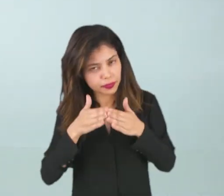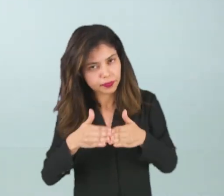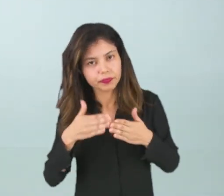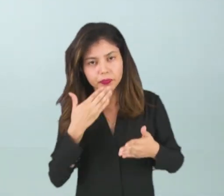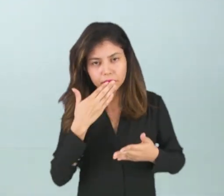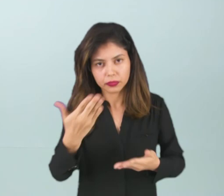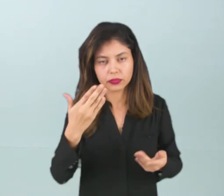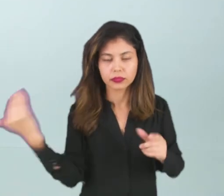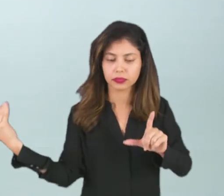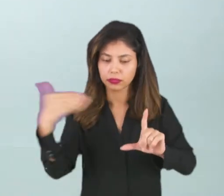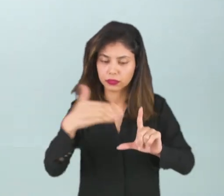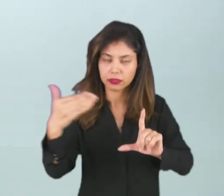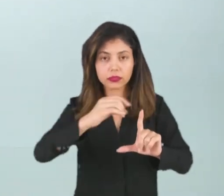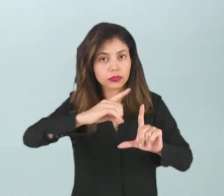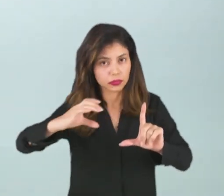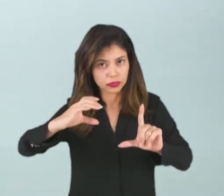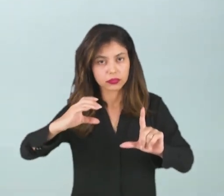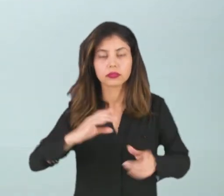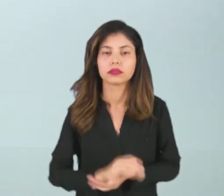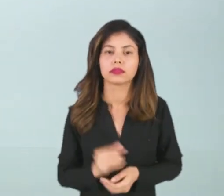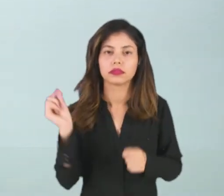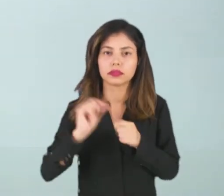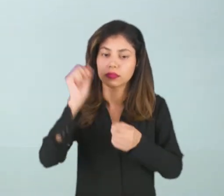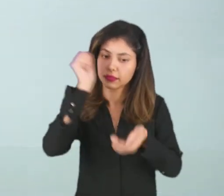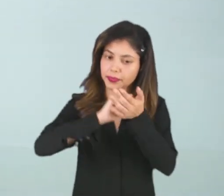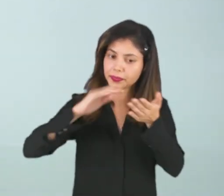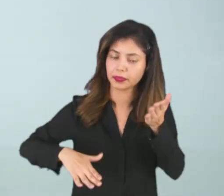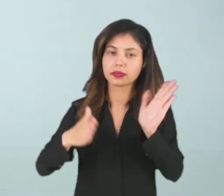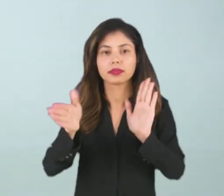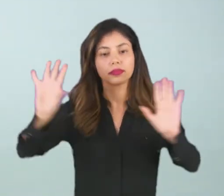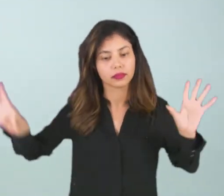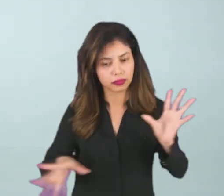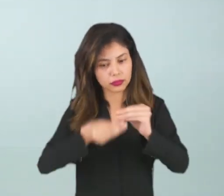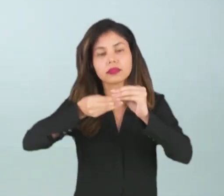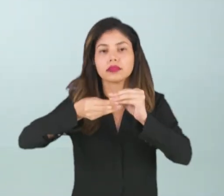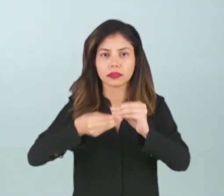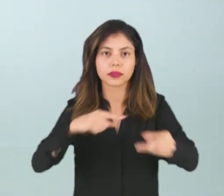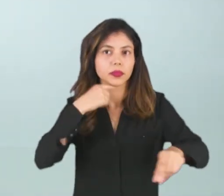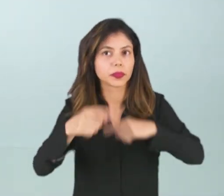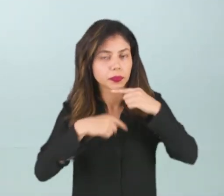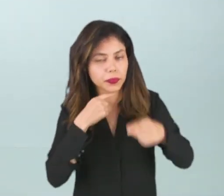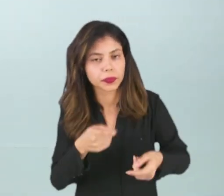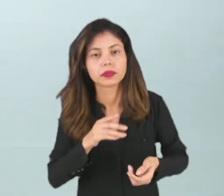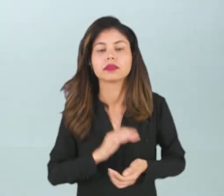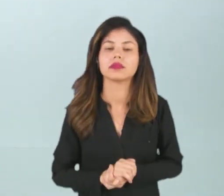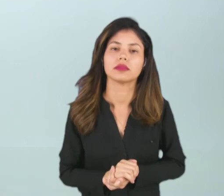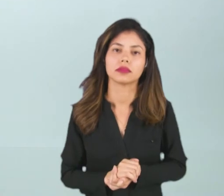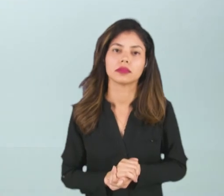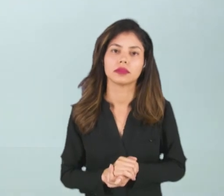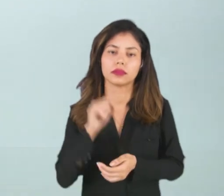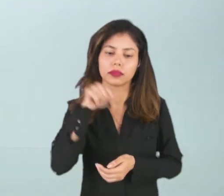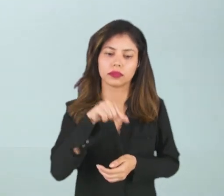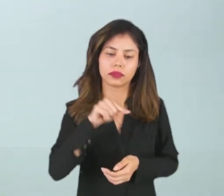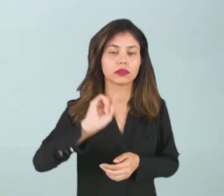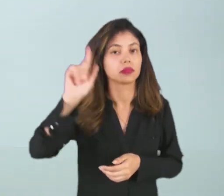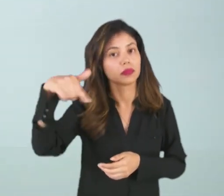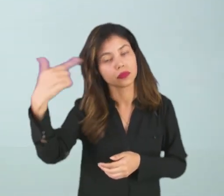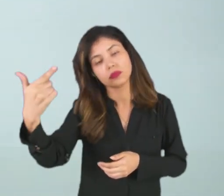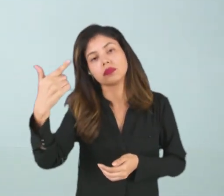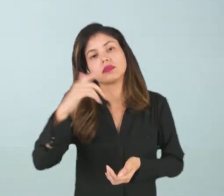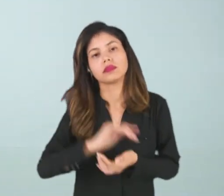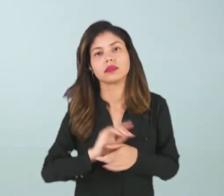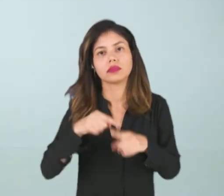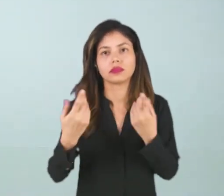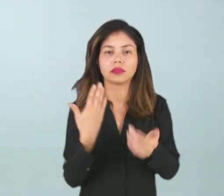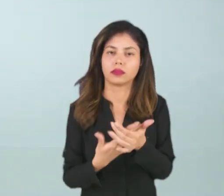vocês que vão lá na plataforma Educ, façam as atividades complementares, tirem suas dúvidas com essa ou outra